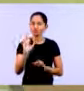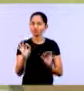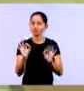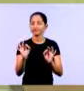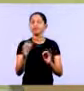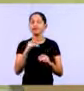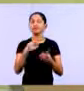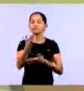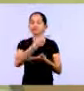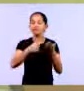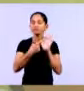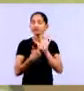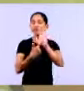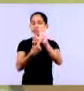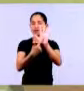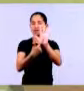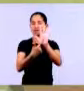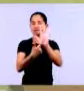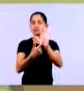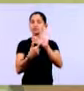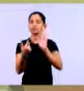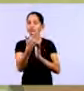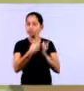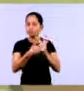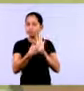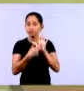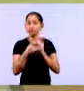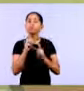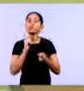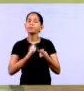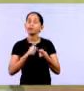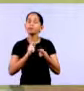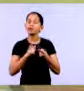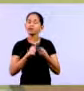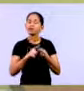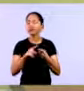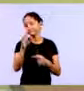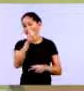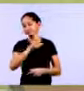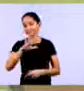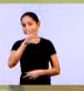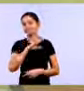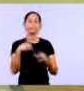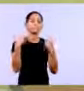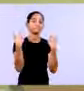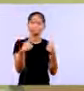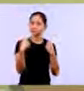o desenho que tem no nosso slide, porque ele mostra bem a necessidade